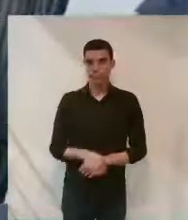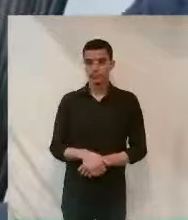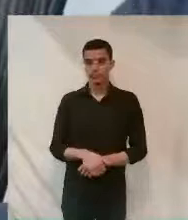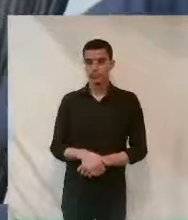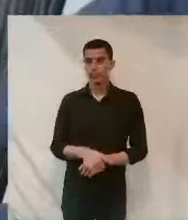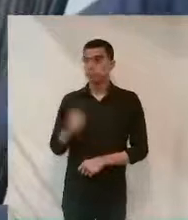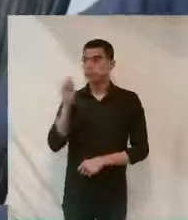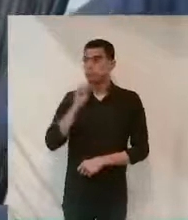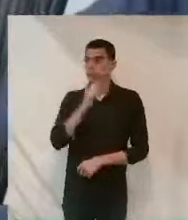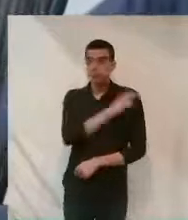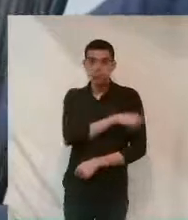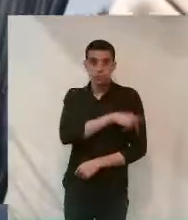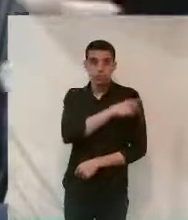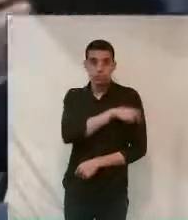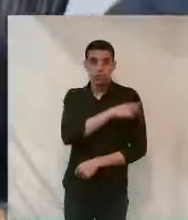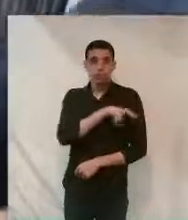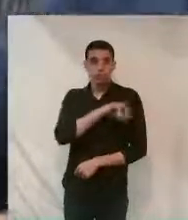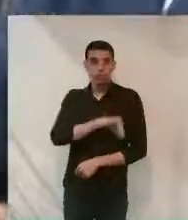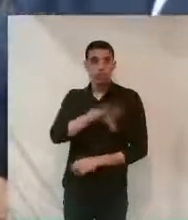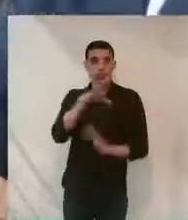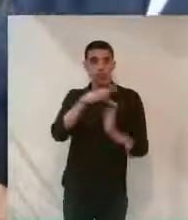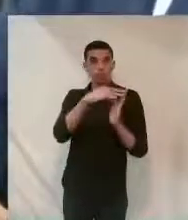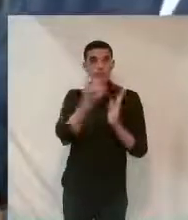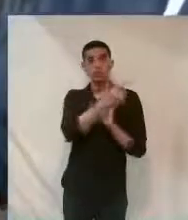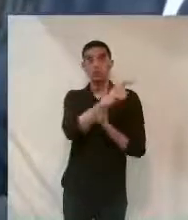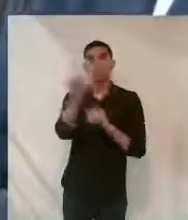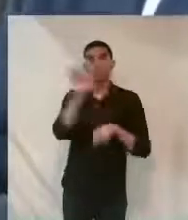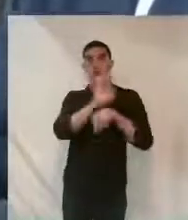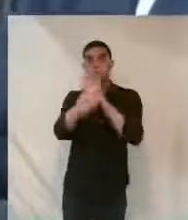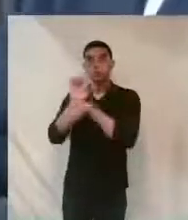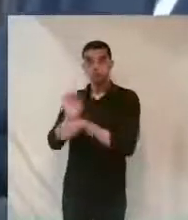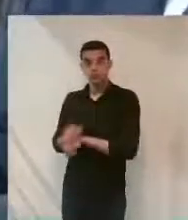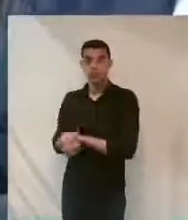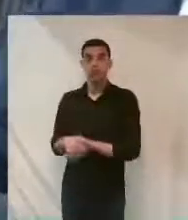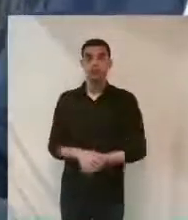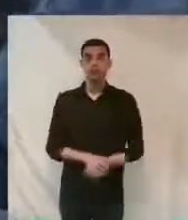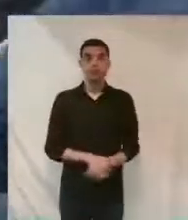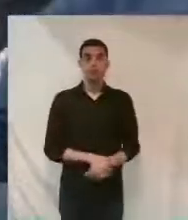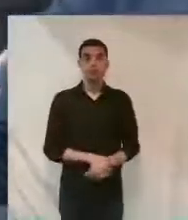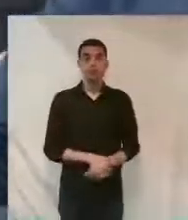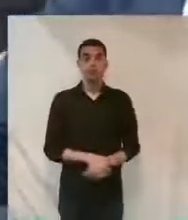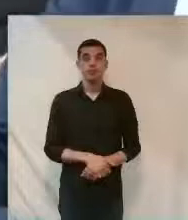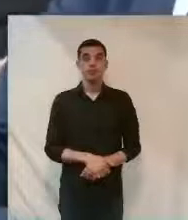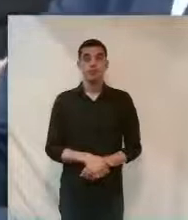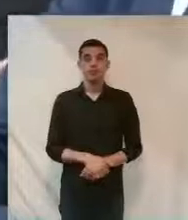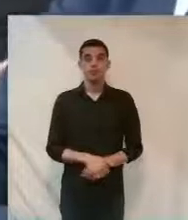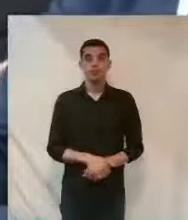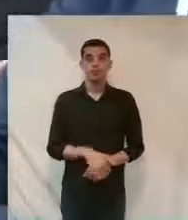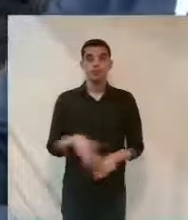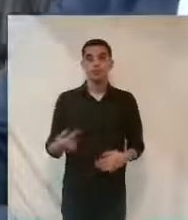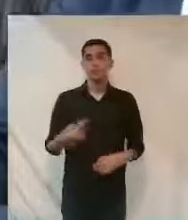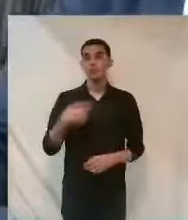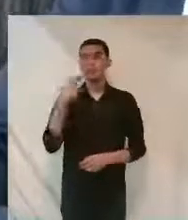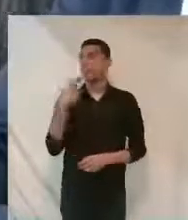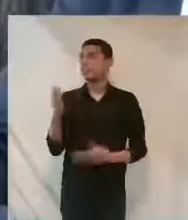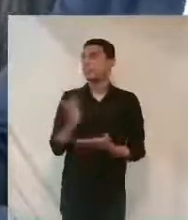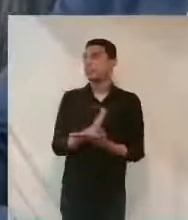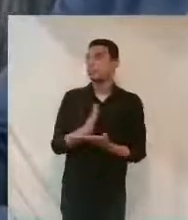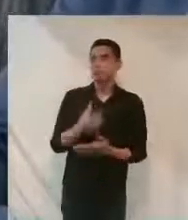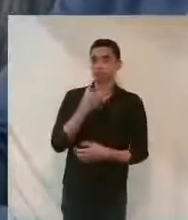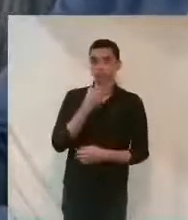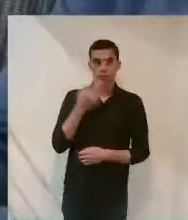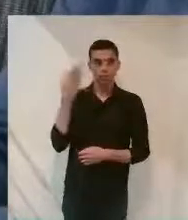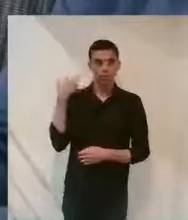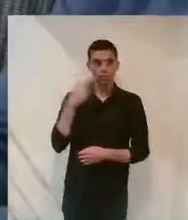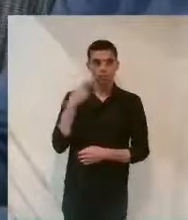também comentou isso, vai servir de modelo para outros estados. E essa, eu vou reafirmar algumas coisas que o próprio Dione comentou,